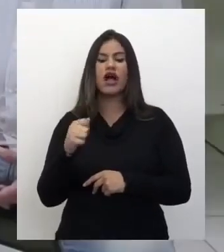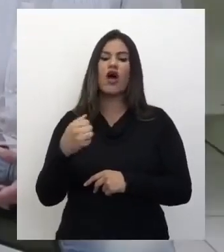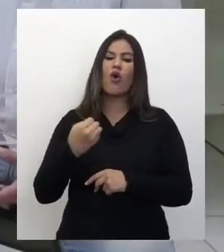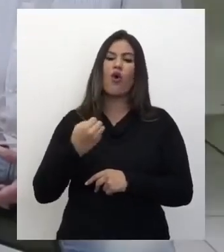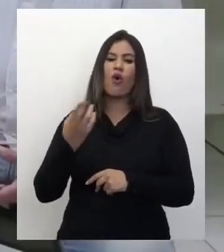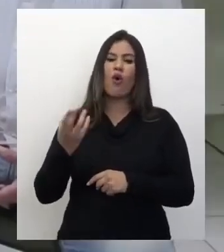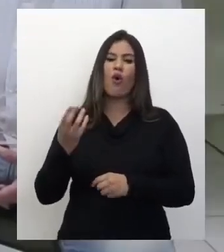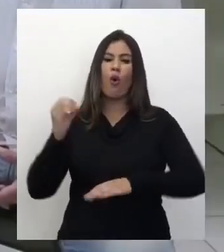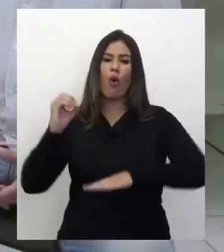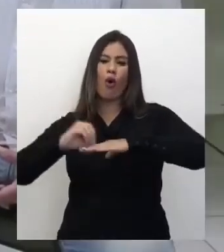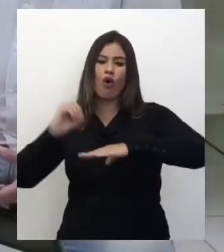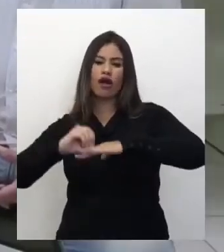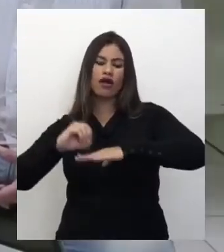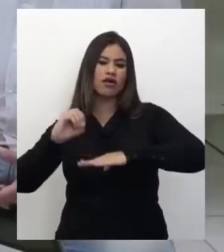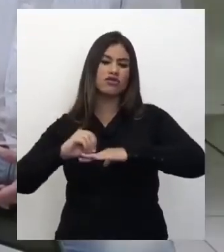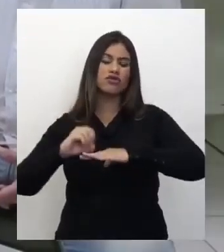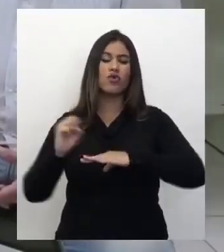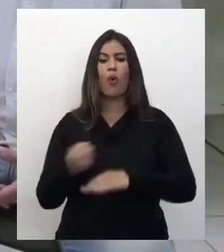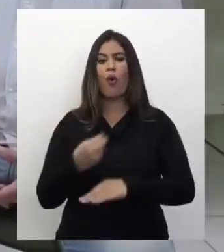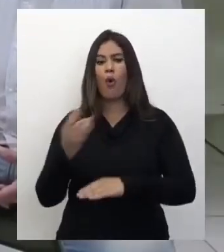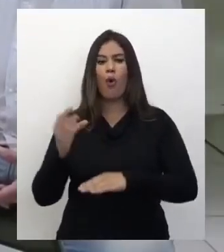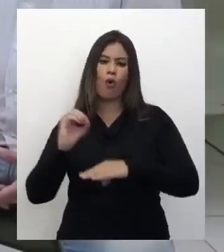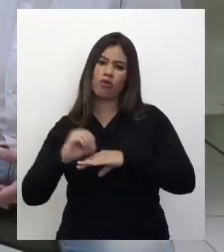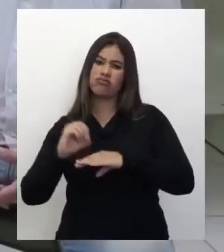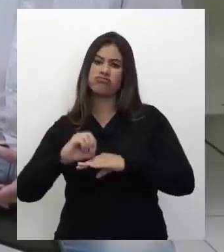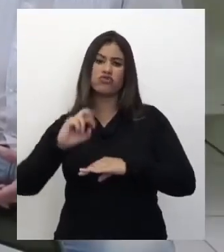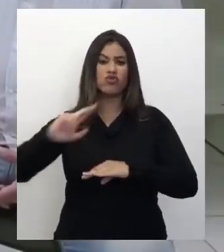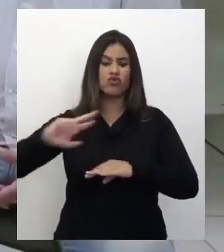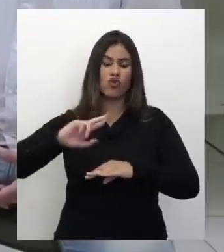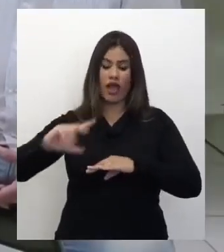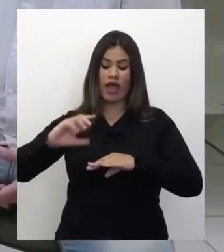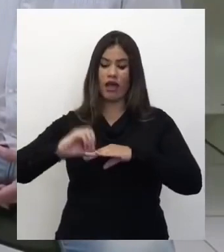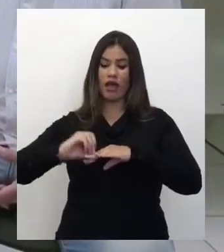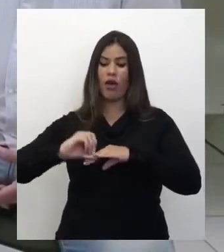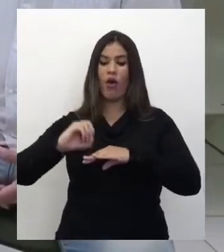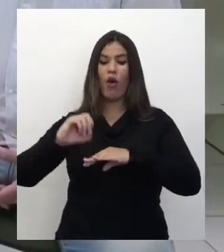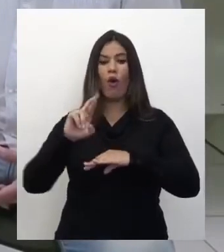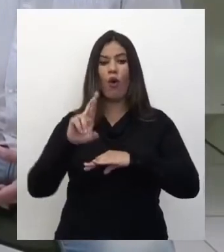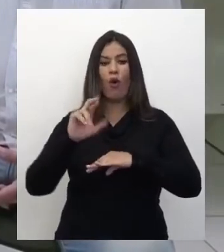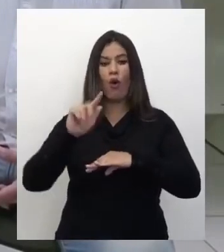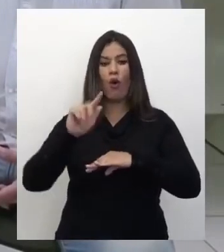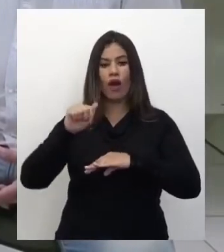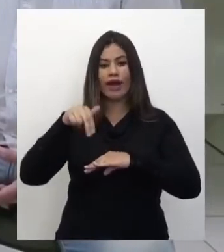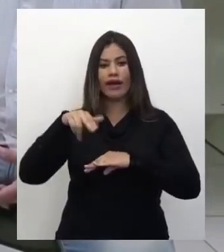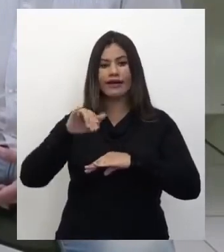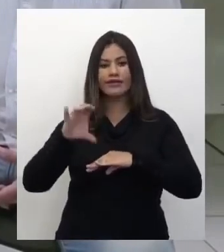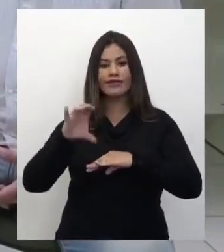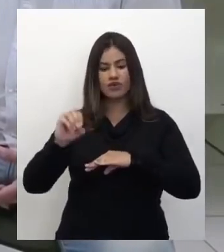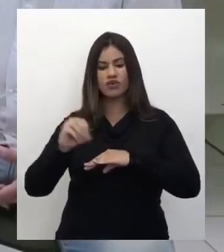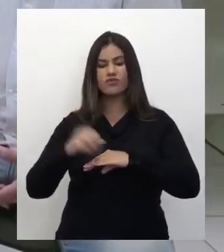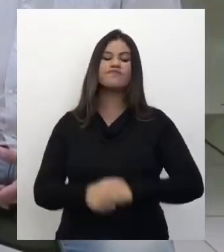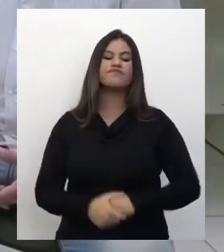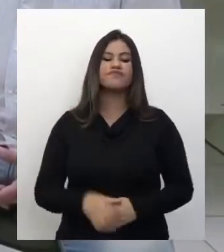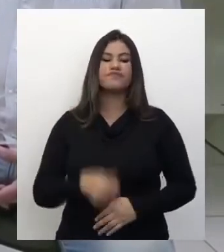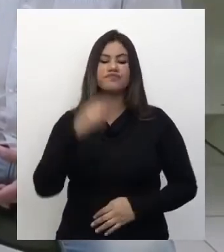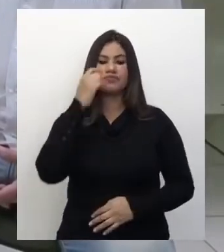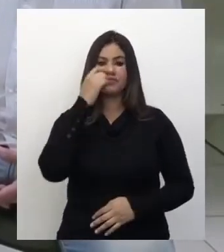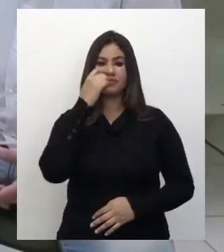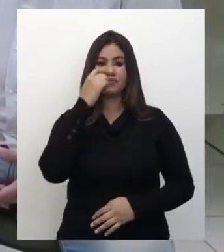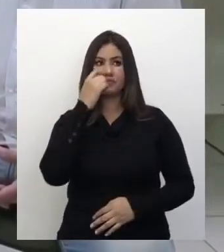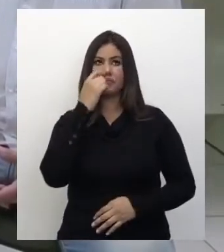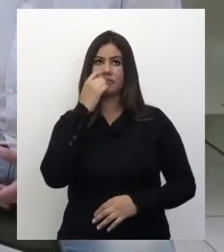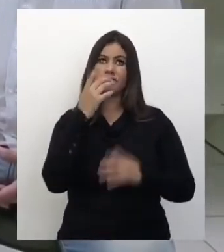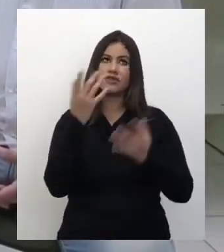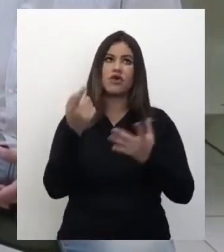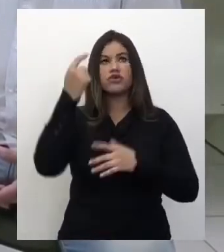Então, estão relacionados com a qualidade da água, tá? Então, a ideia é relacionar as medidas que nós tomamos depois